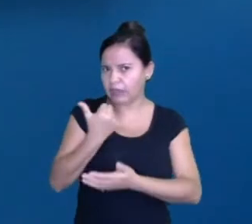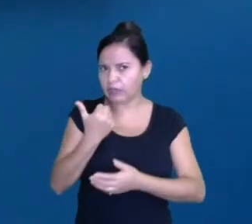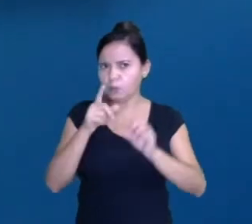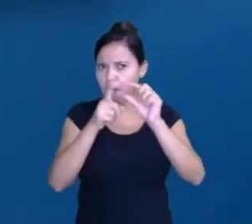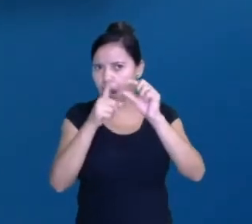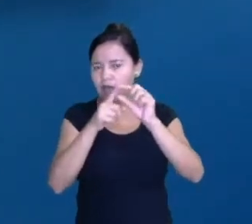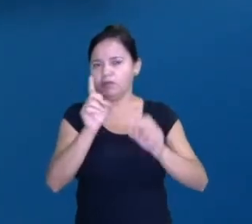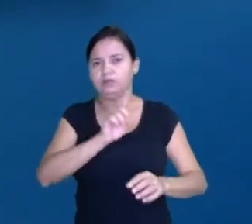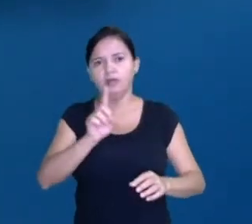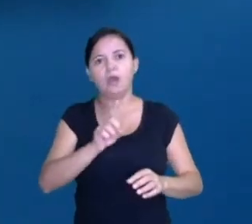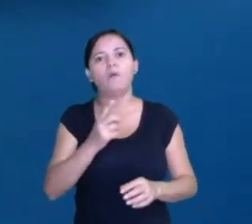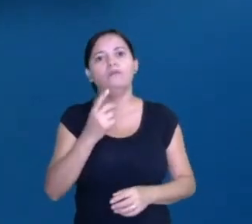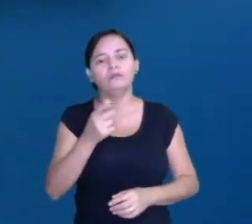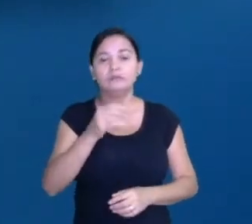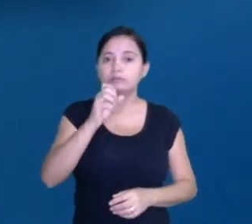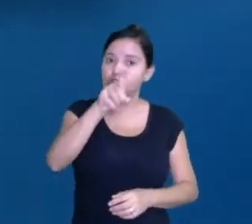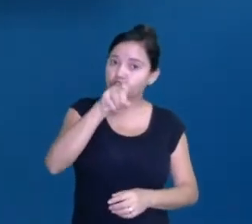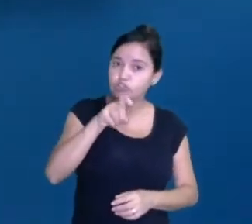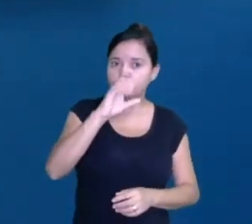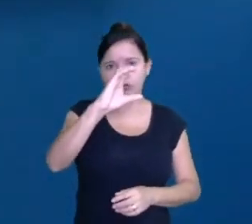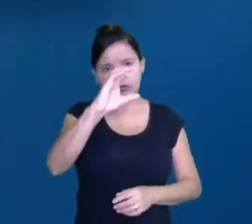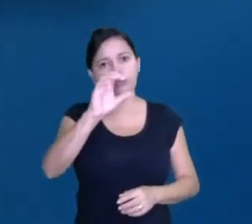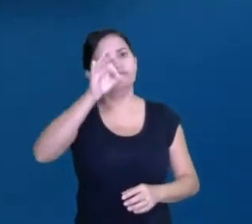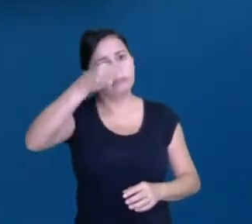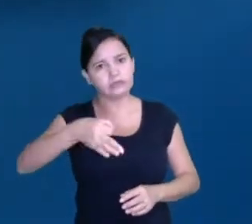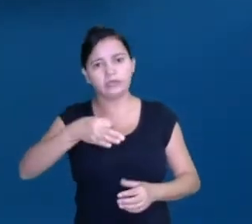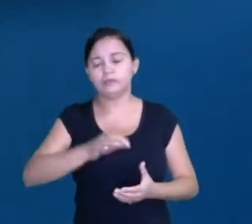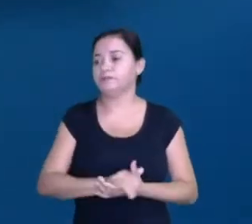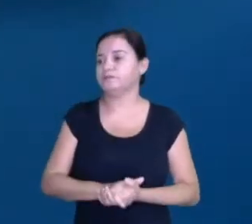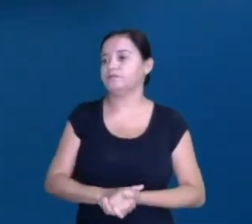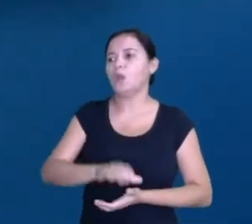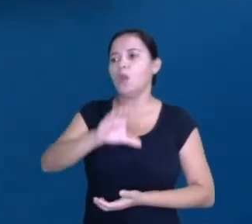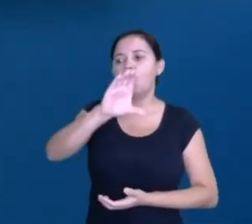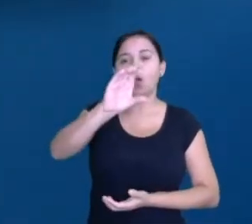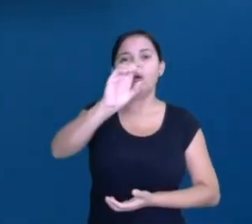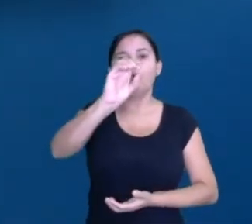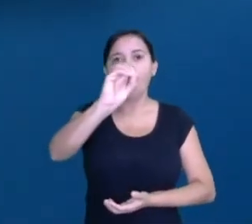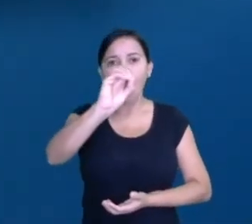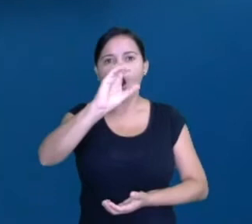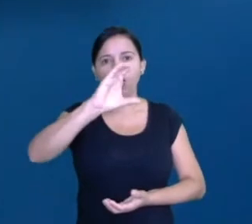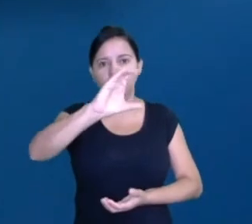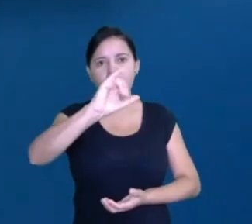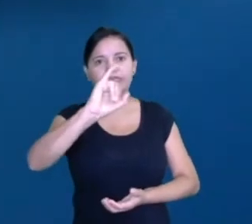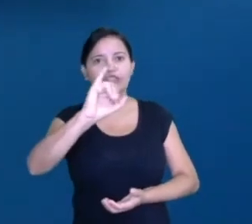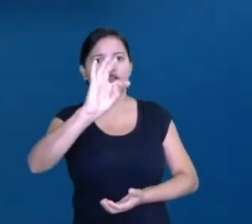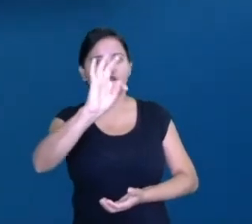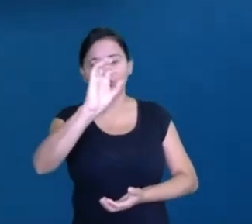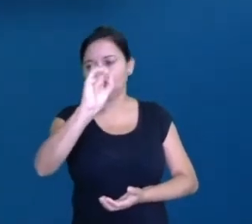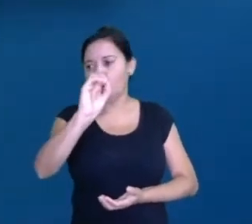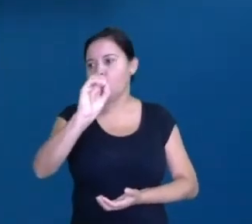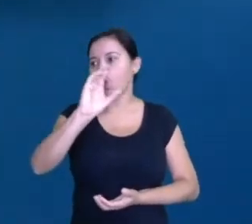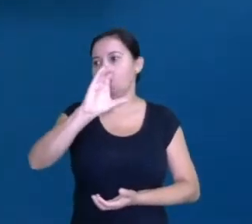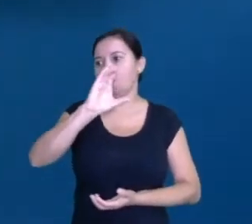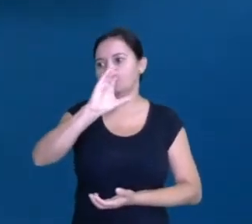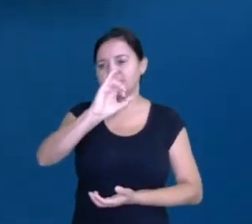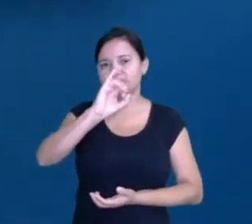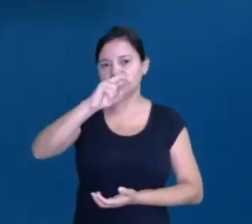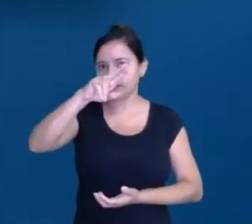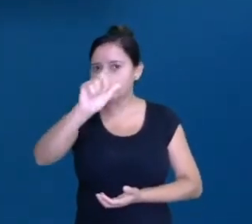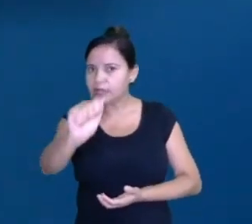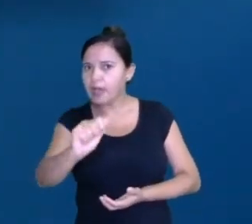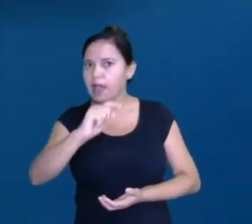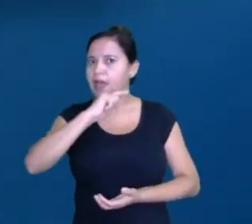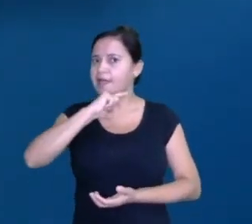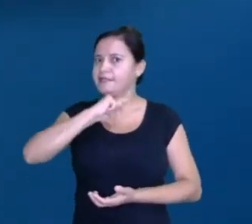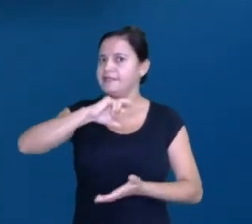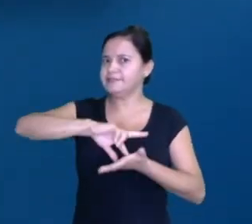É só para a gente chamar a título de curiosidade. A ocitocina, gente, é interessante que ele é chamado de quê? De hormônio do amor. E